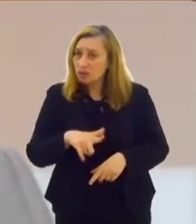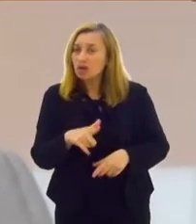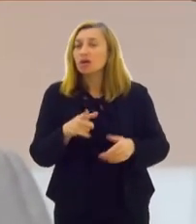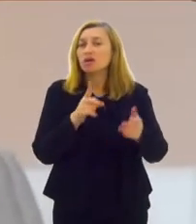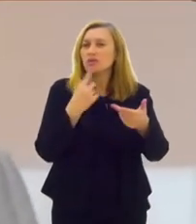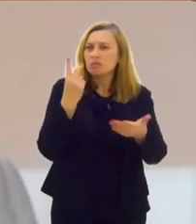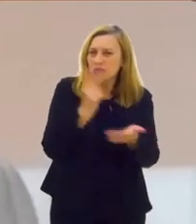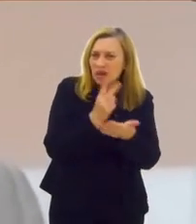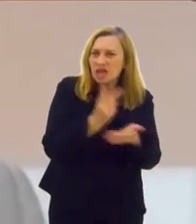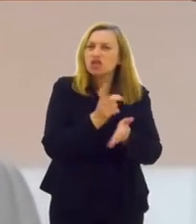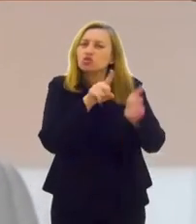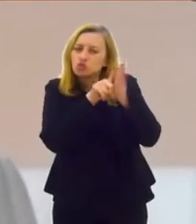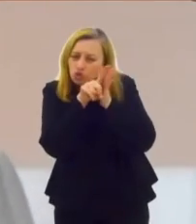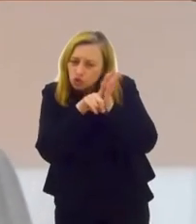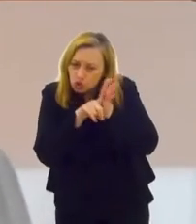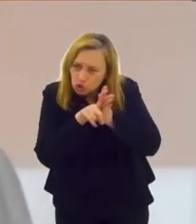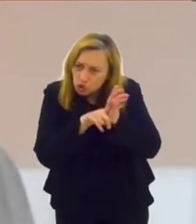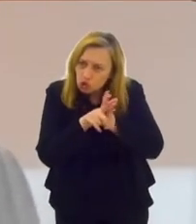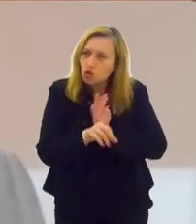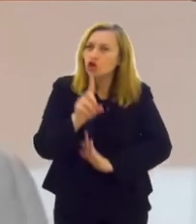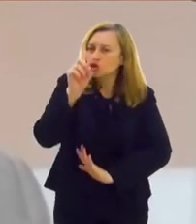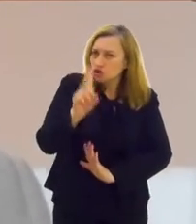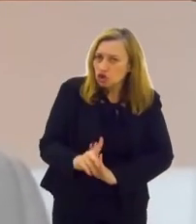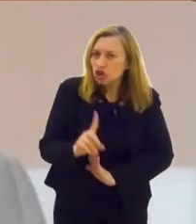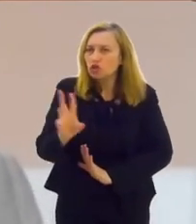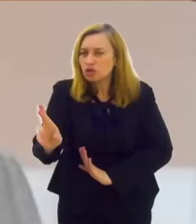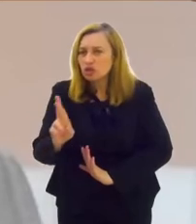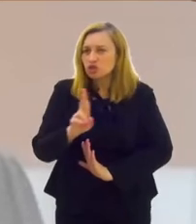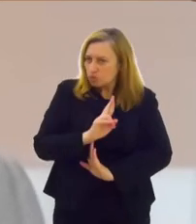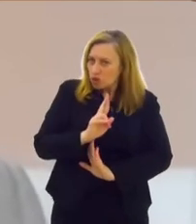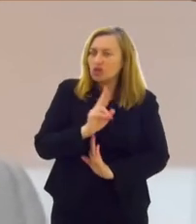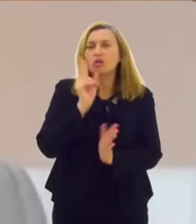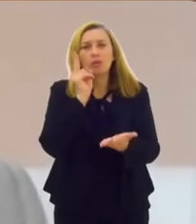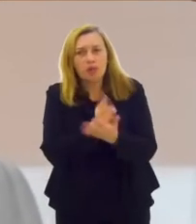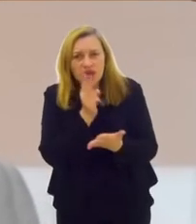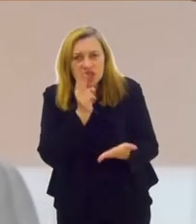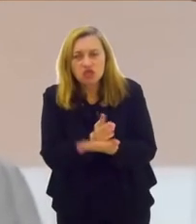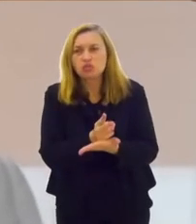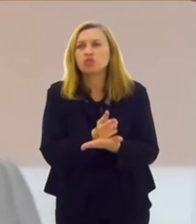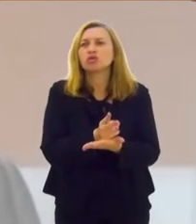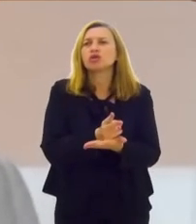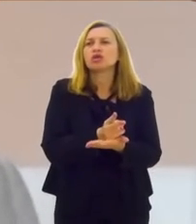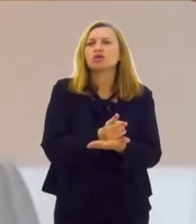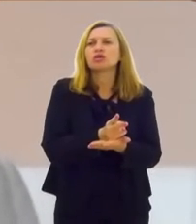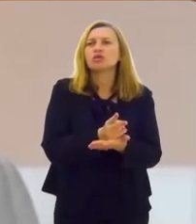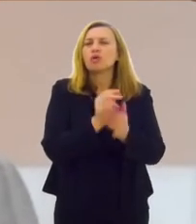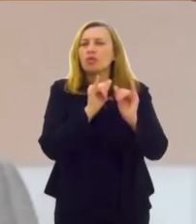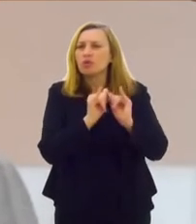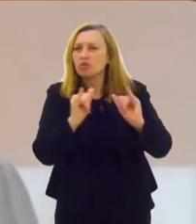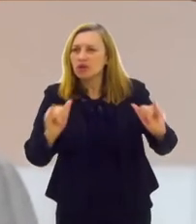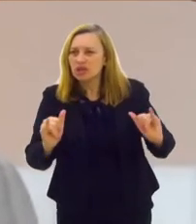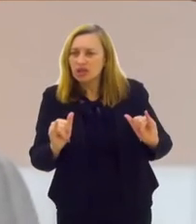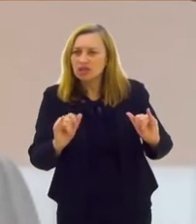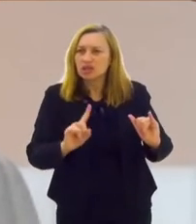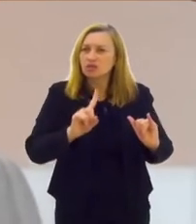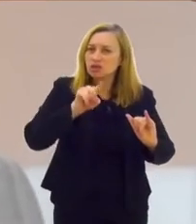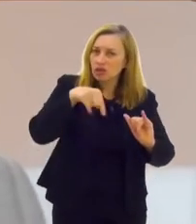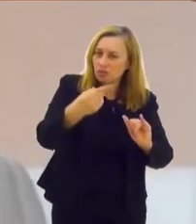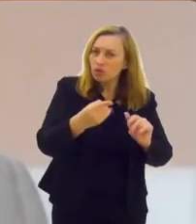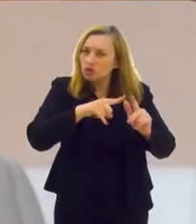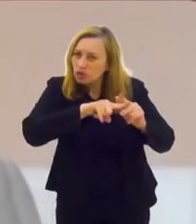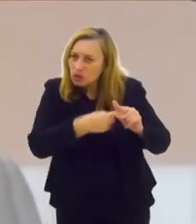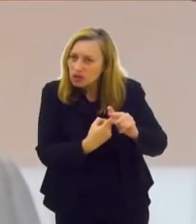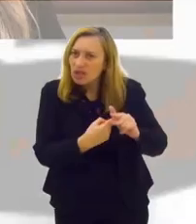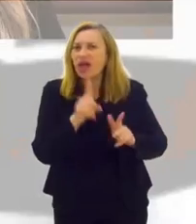Mesmo com as agências de checagem, mesmo com o direito de resposta, mesmo com a publicação depois